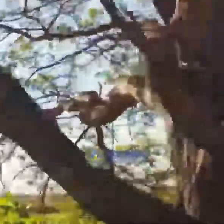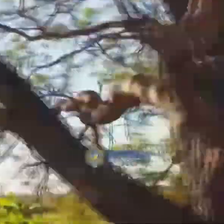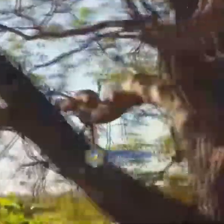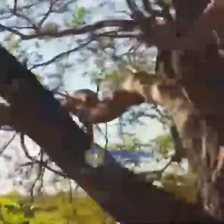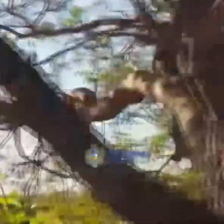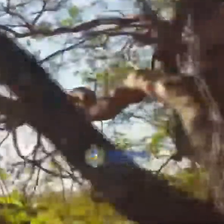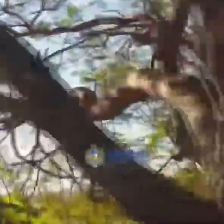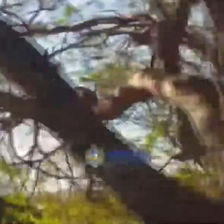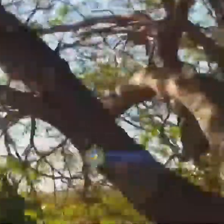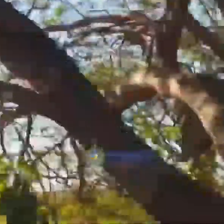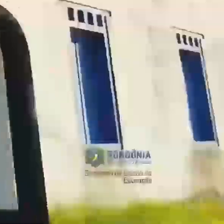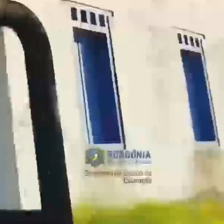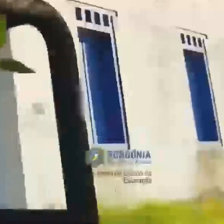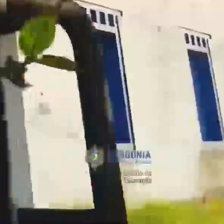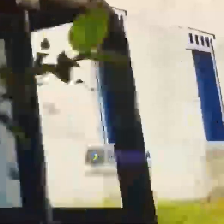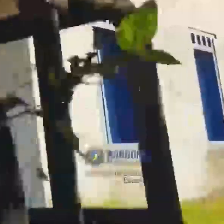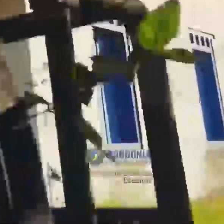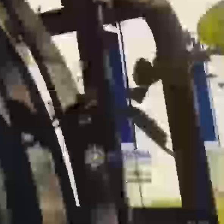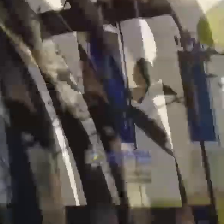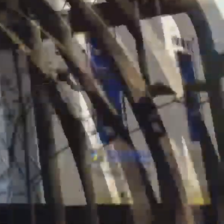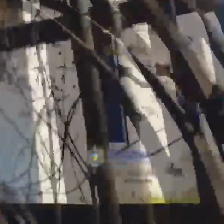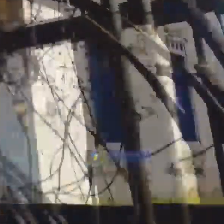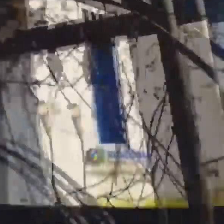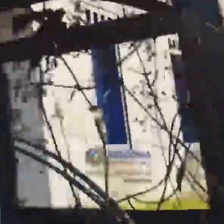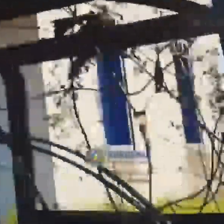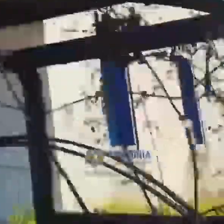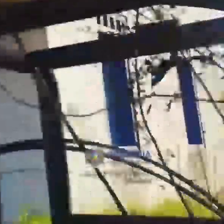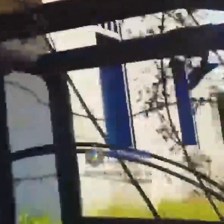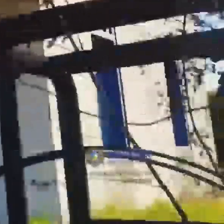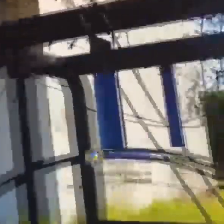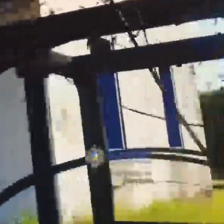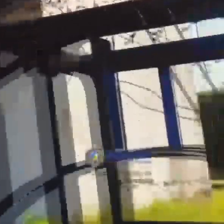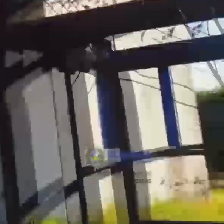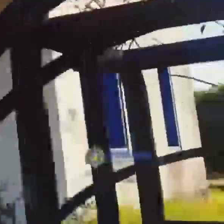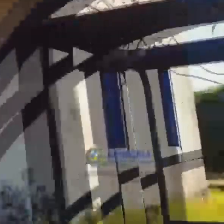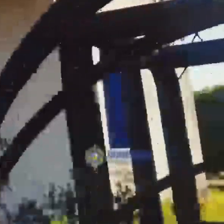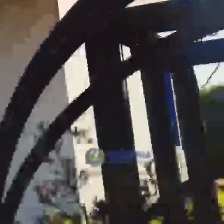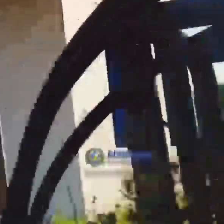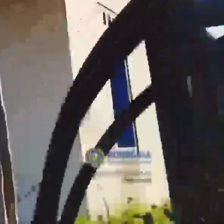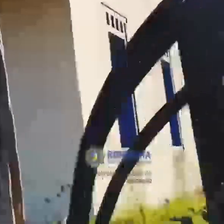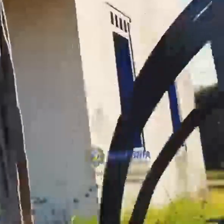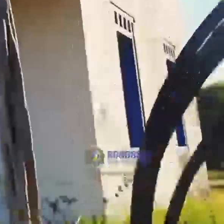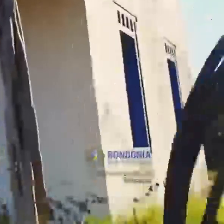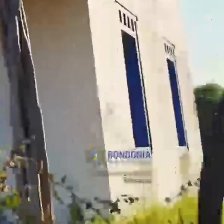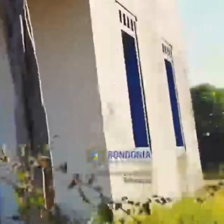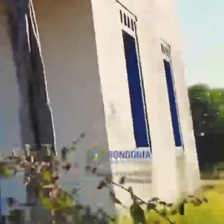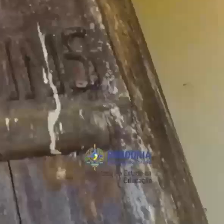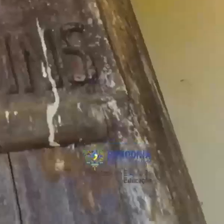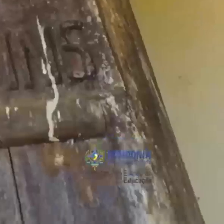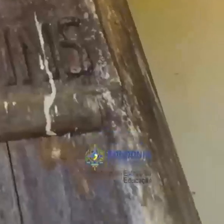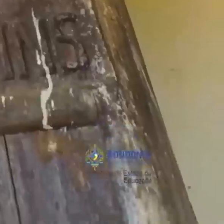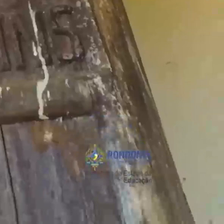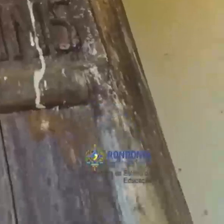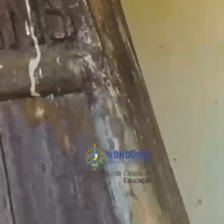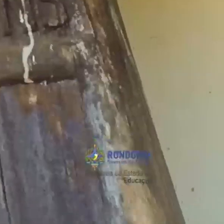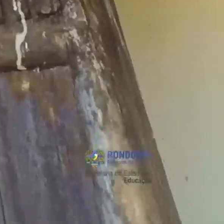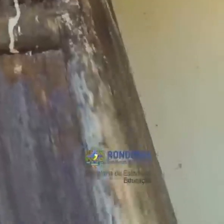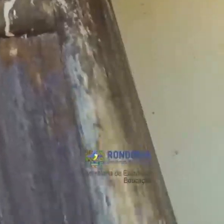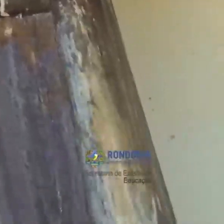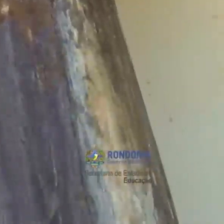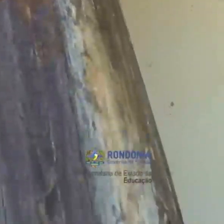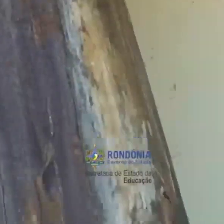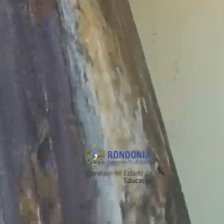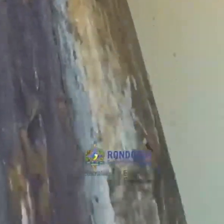aqui. Por que Rondon deu esse nome de Álvaro Vilhena? Esse nome foi em homenagem